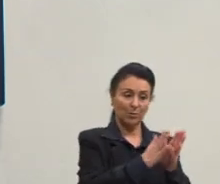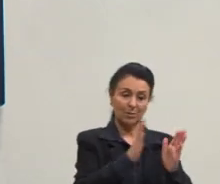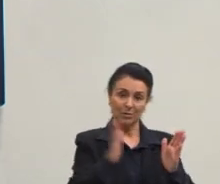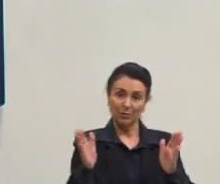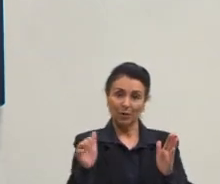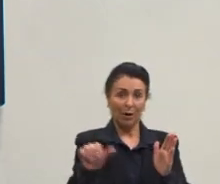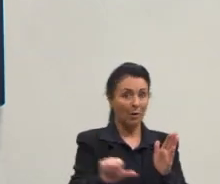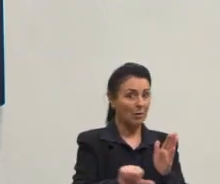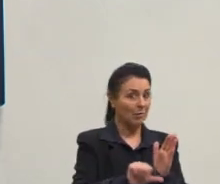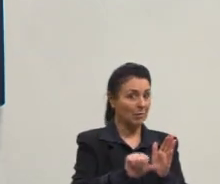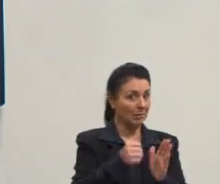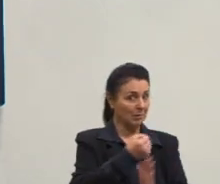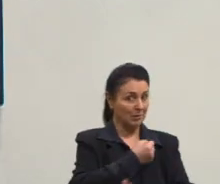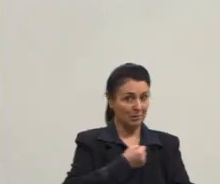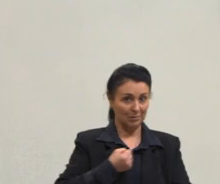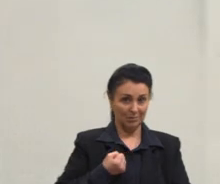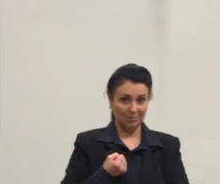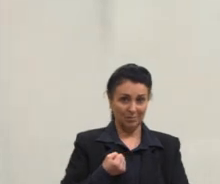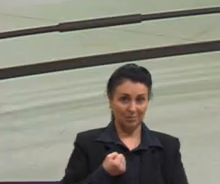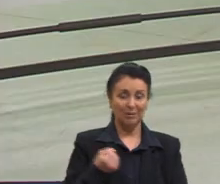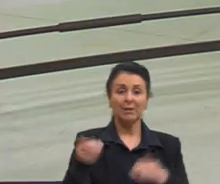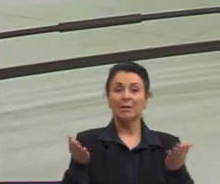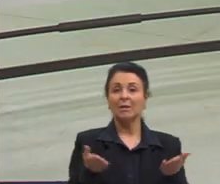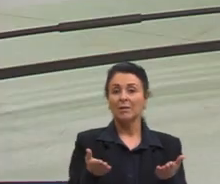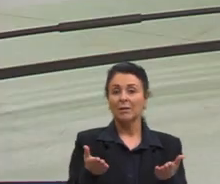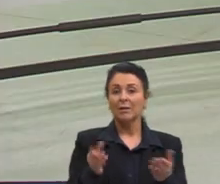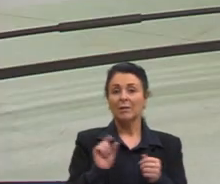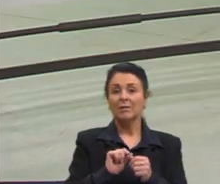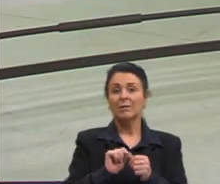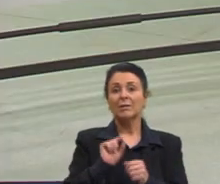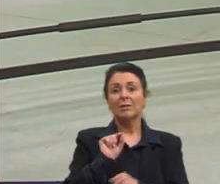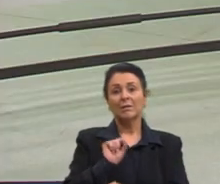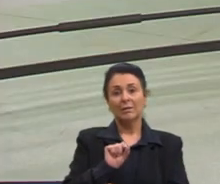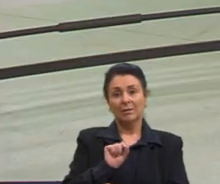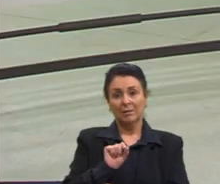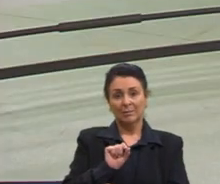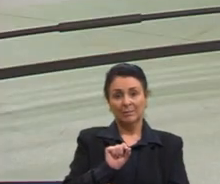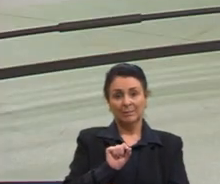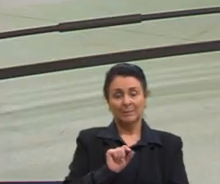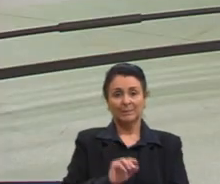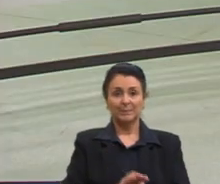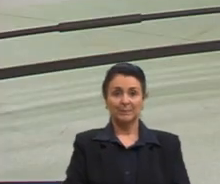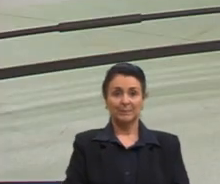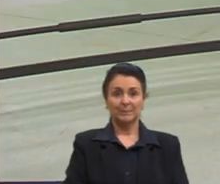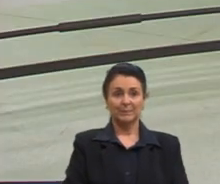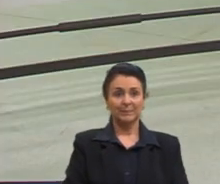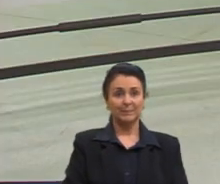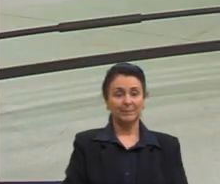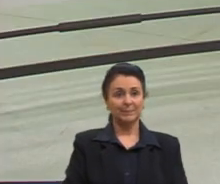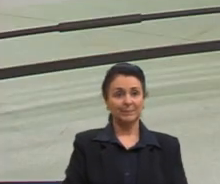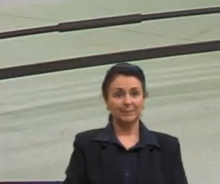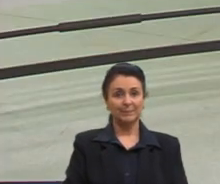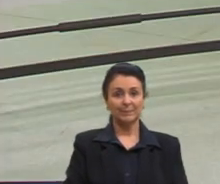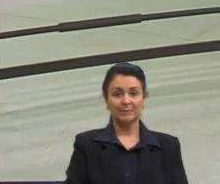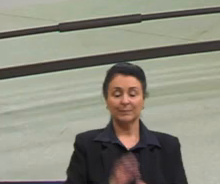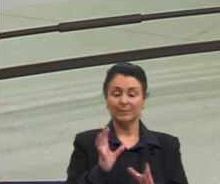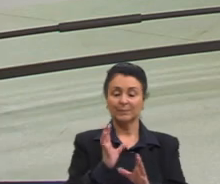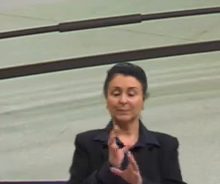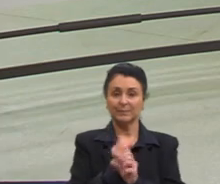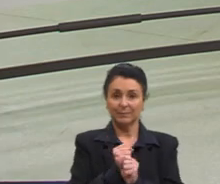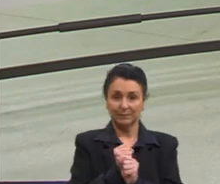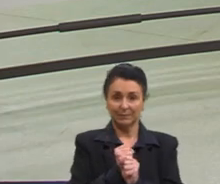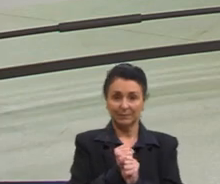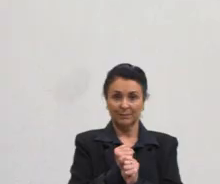agora nós vamos fazer o que pegar a caneta Verde aqui ó e nós vamos somar